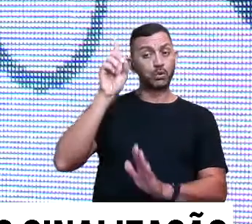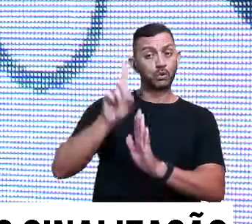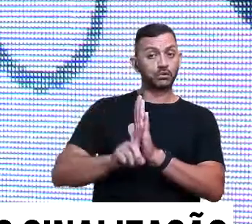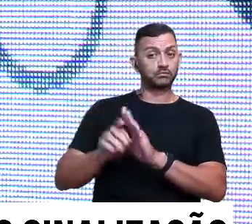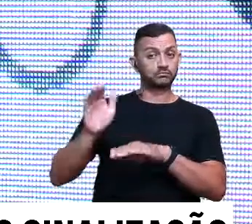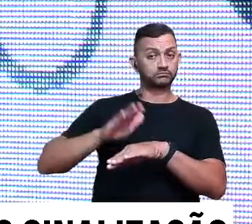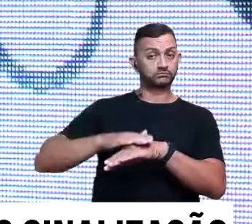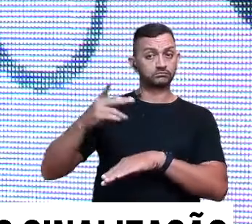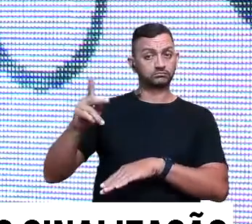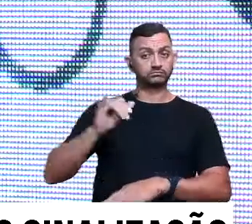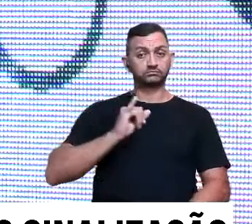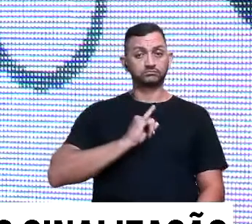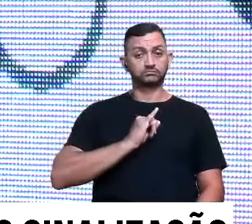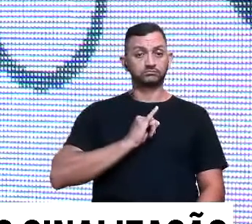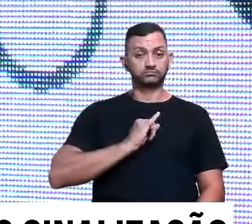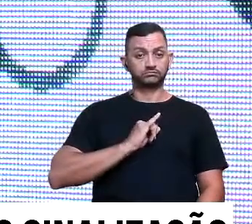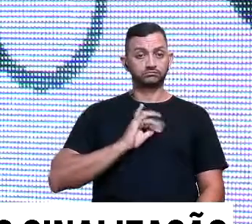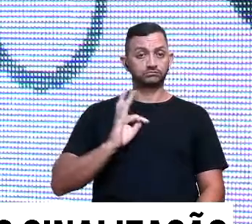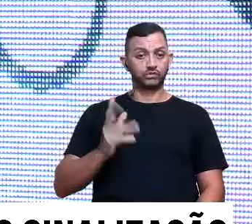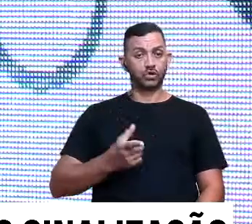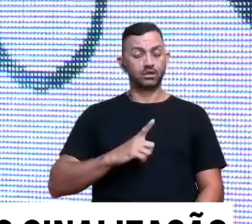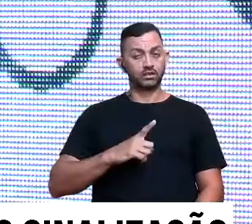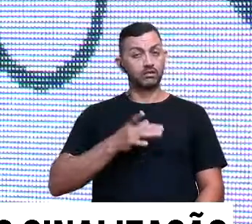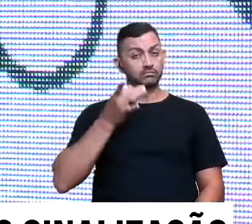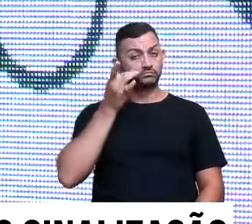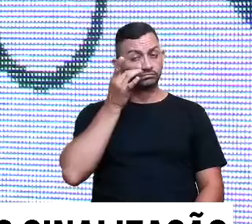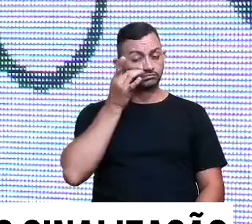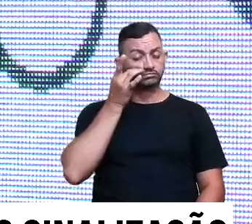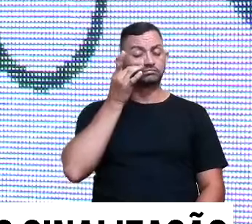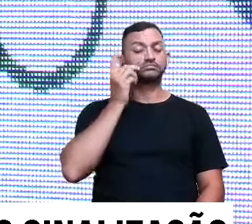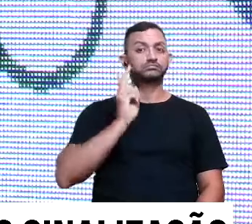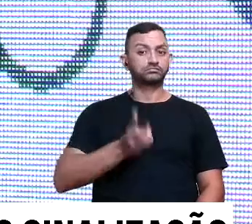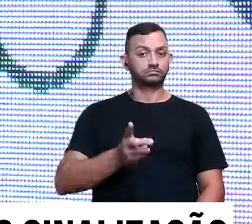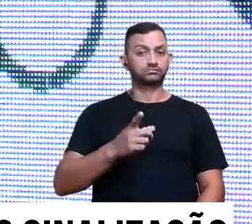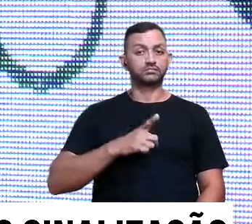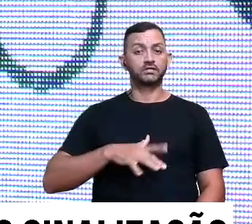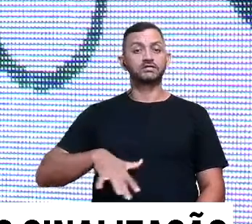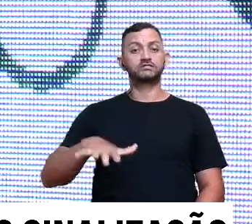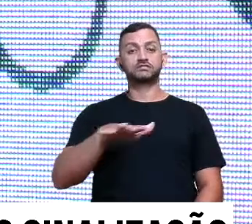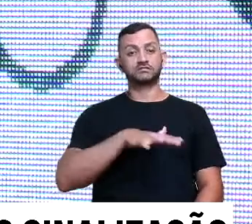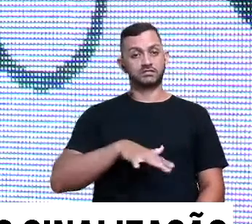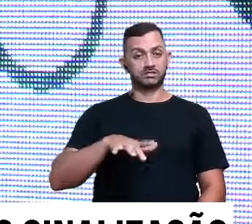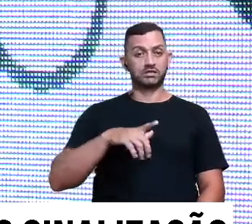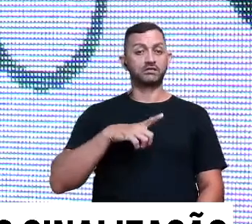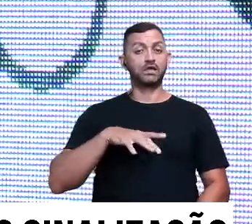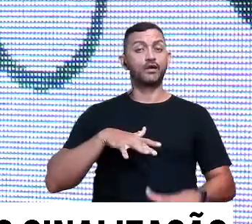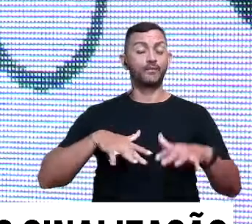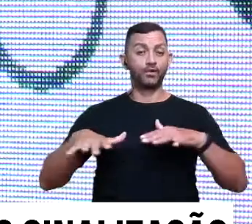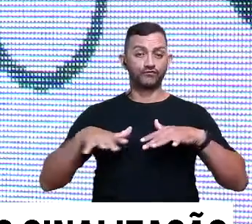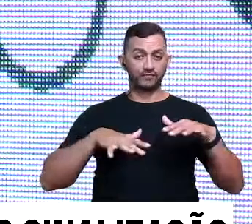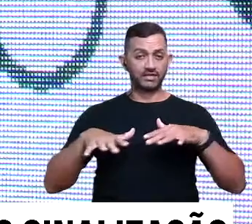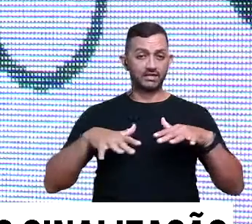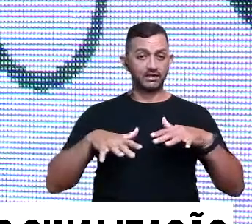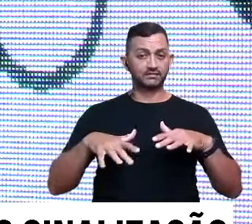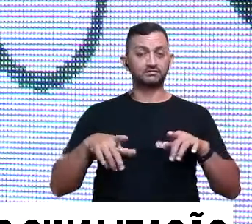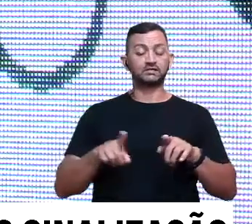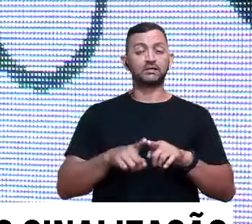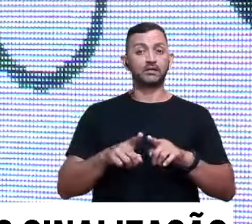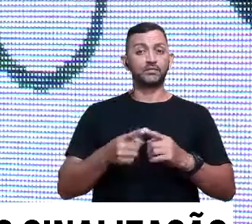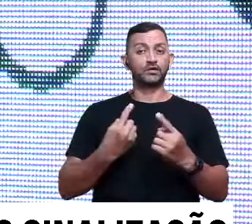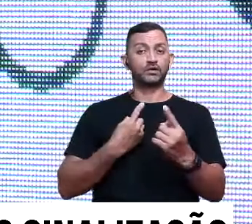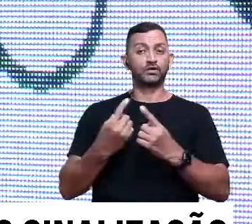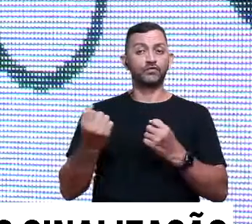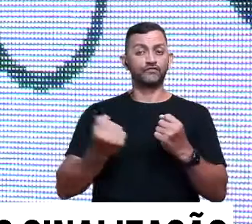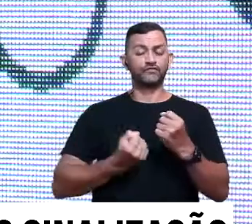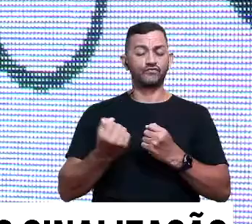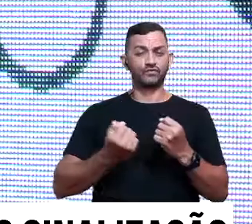um dever do poder público. Imperatriz, como a gente vem presenciando nos últimos dias, está se tornando uma cidade bastante movimentada, um